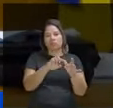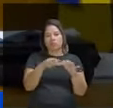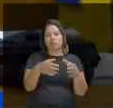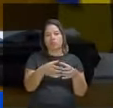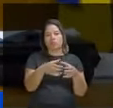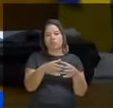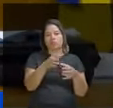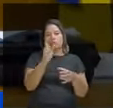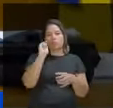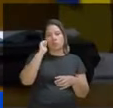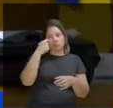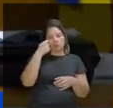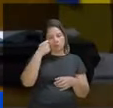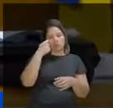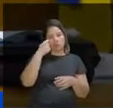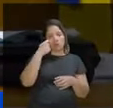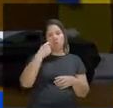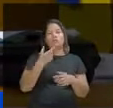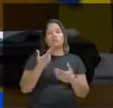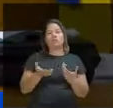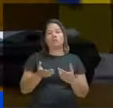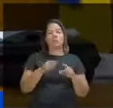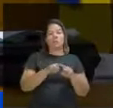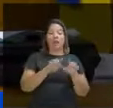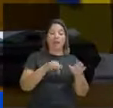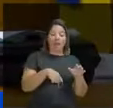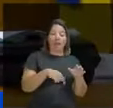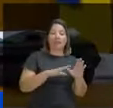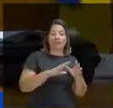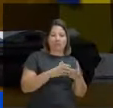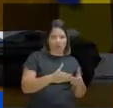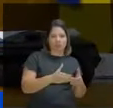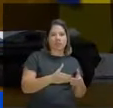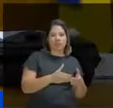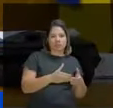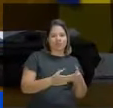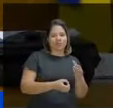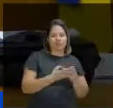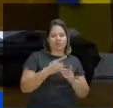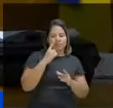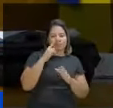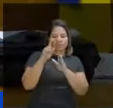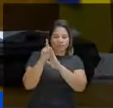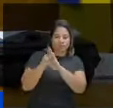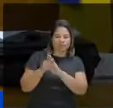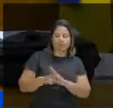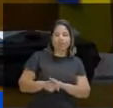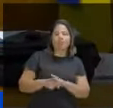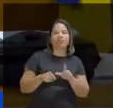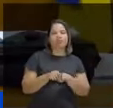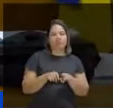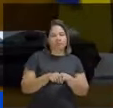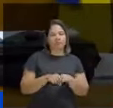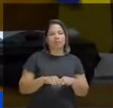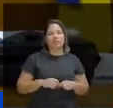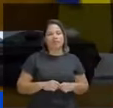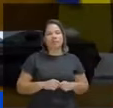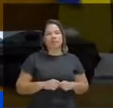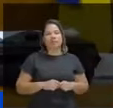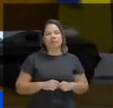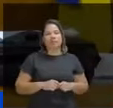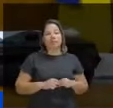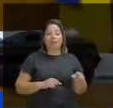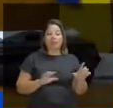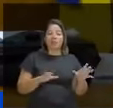nossa comissão interna aqui de heteroidentificação. É mais um mecanismo que nós podemos aqui criar para apoiar,